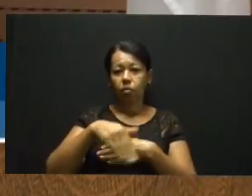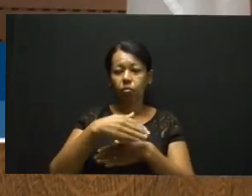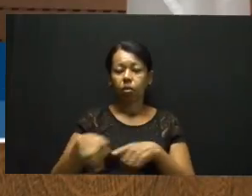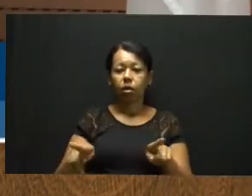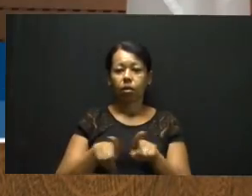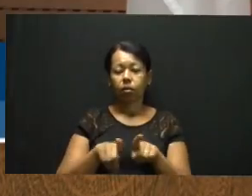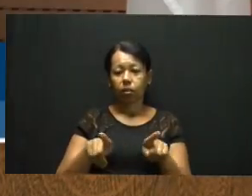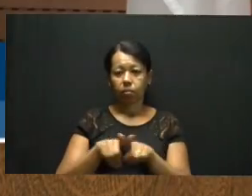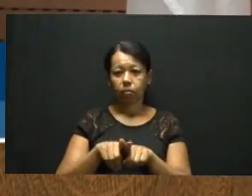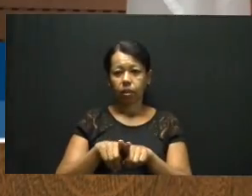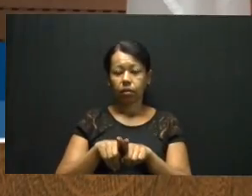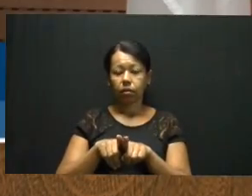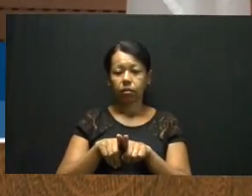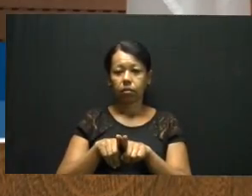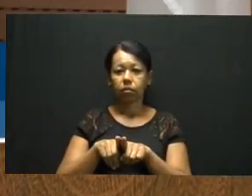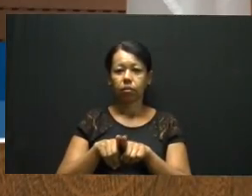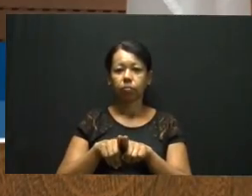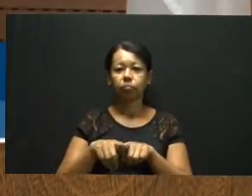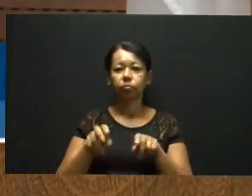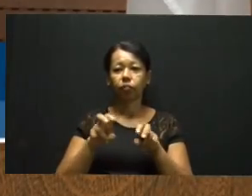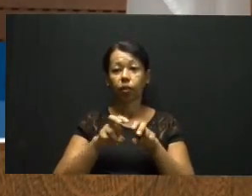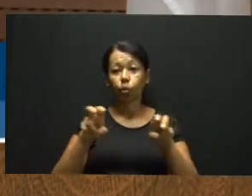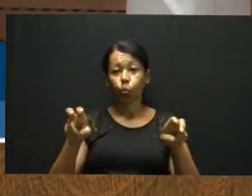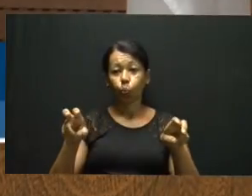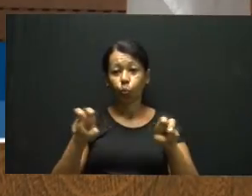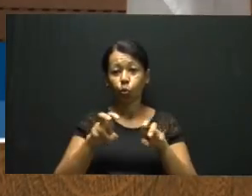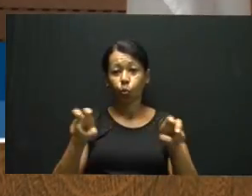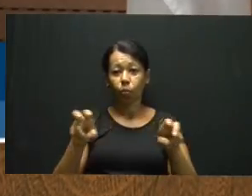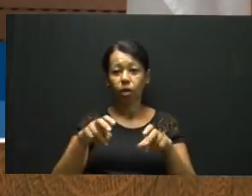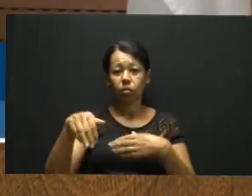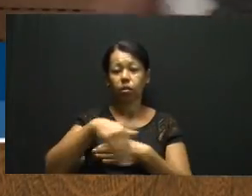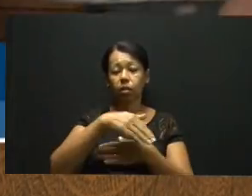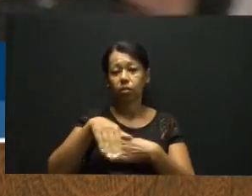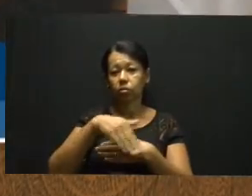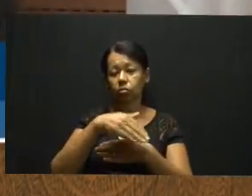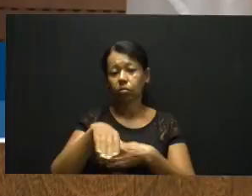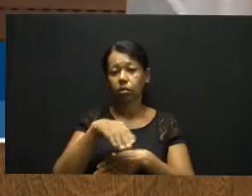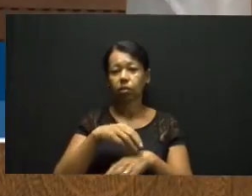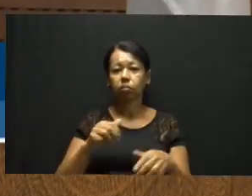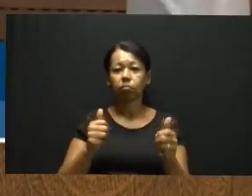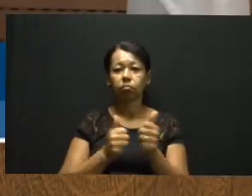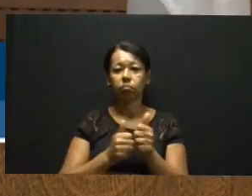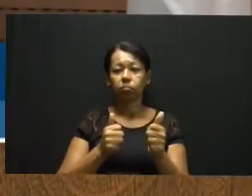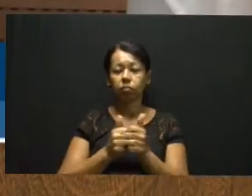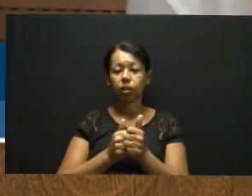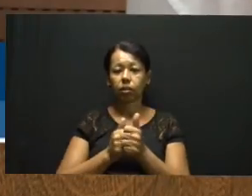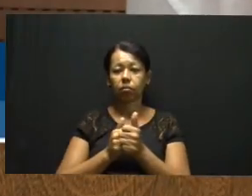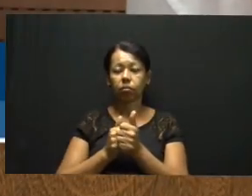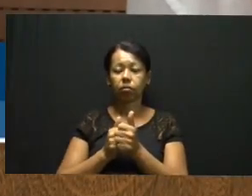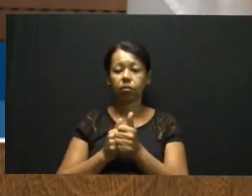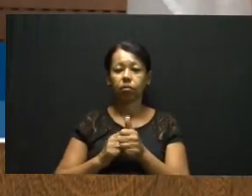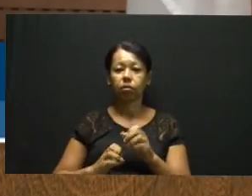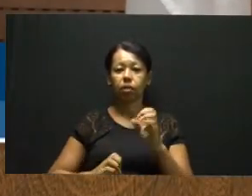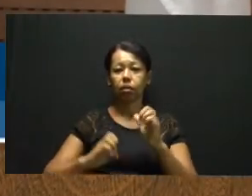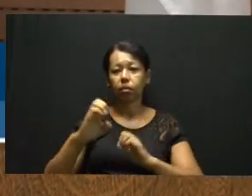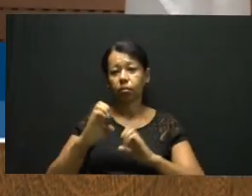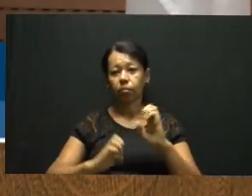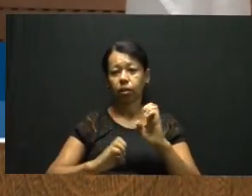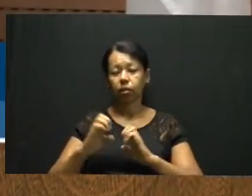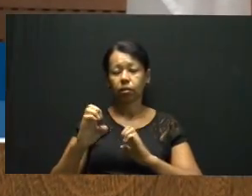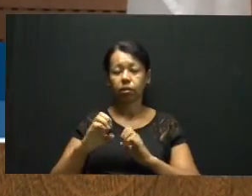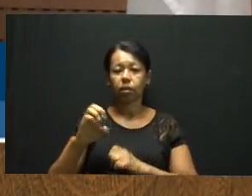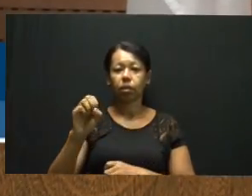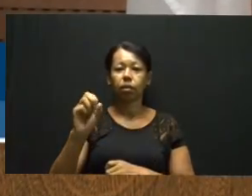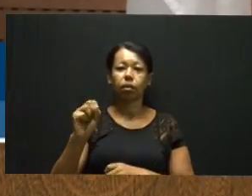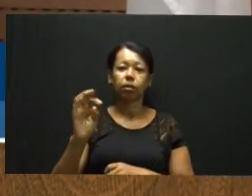Manutenção nos bancos e cobertura de pontos de ônibus na Avenida 9 de Abril, próximo à Companhia Chireno. Caminhe-se. Manutenção